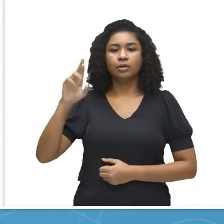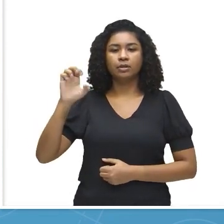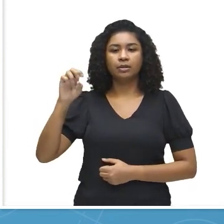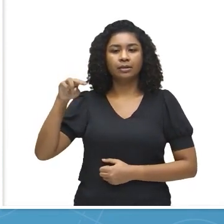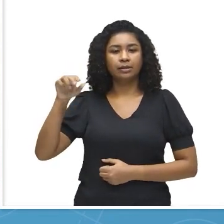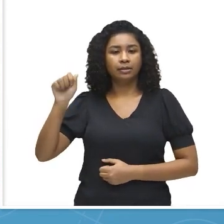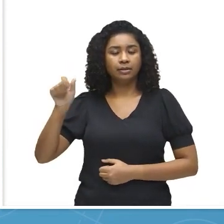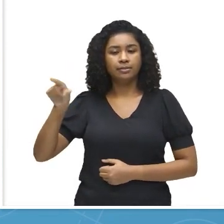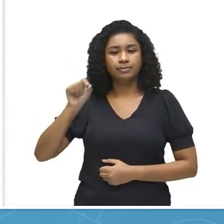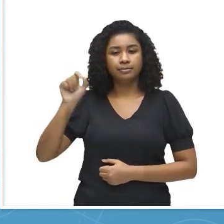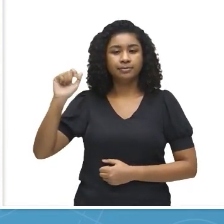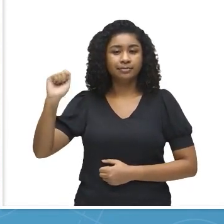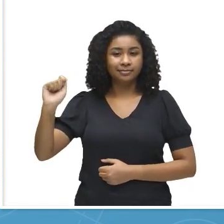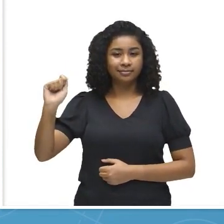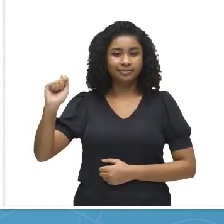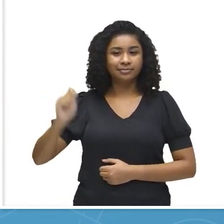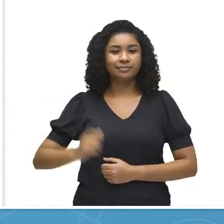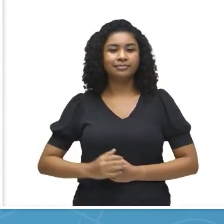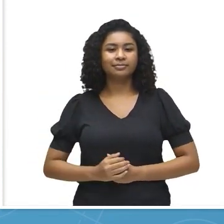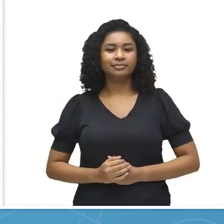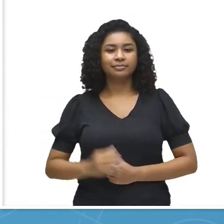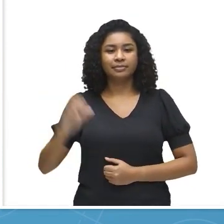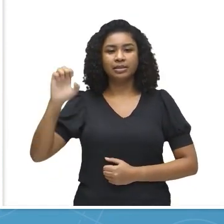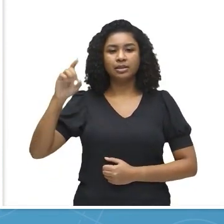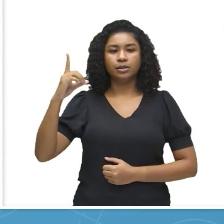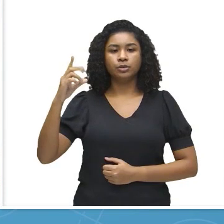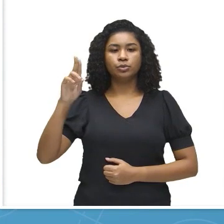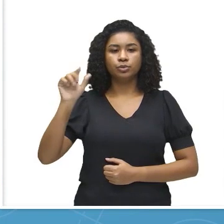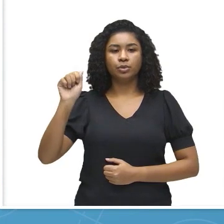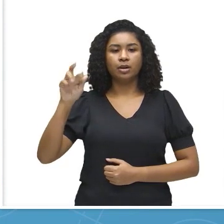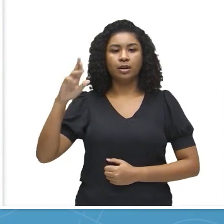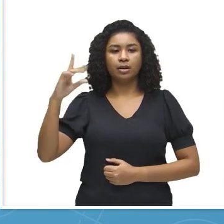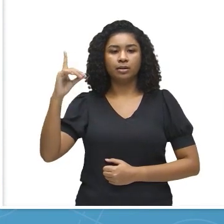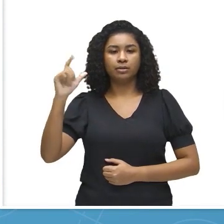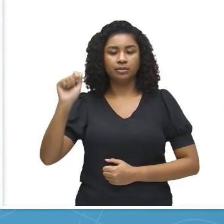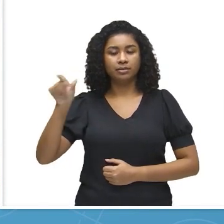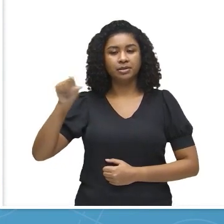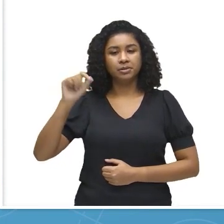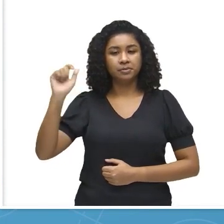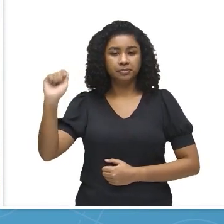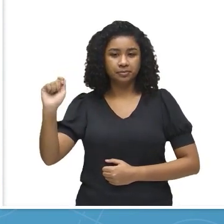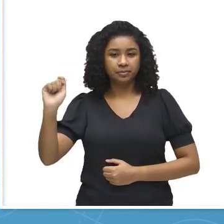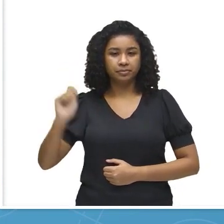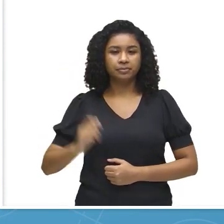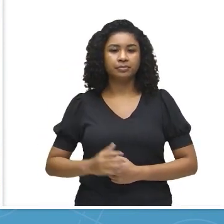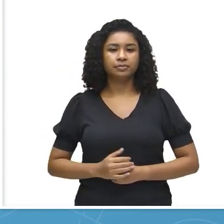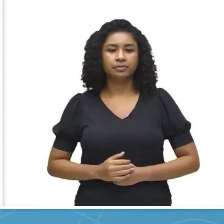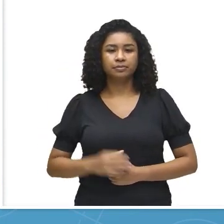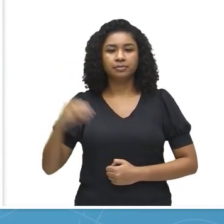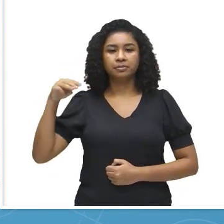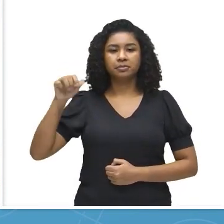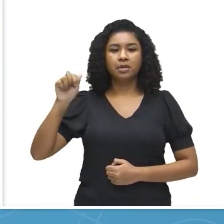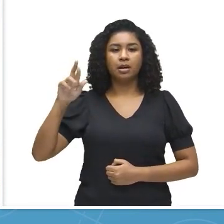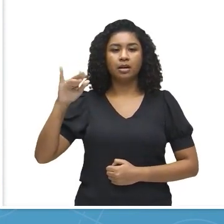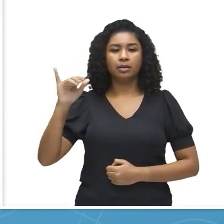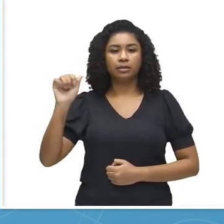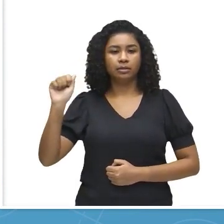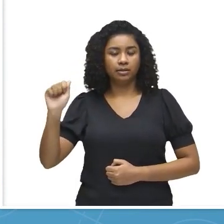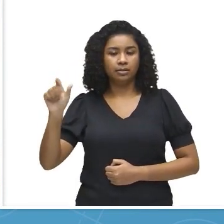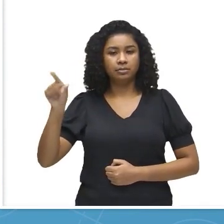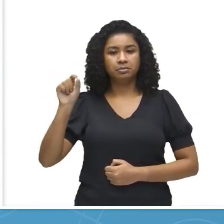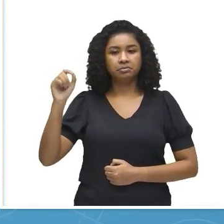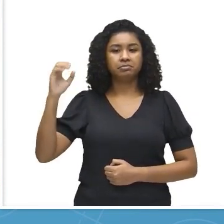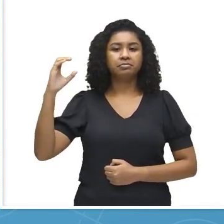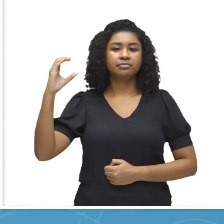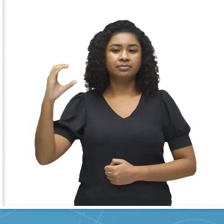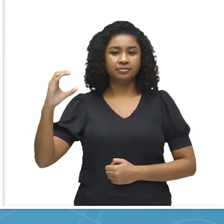marcou a alternativa A. A Eduarda Fernanda, alternativa A. A Maria Isabel marcou para a gente